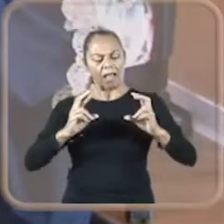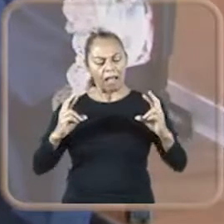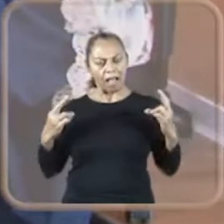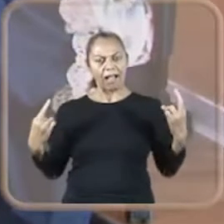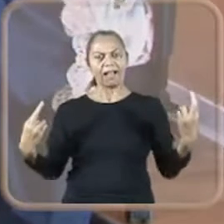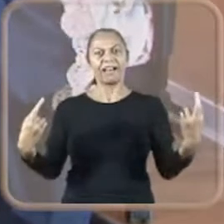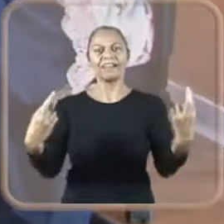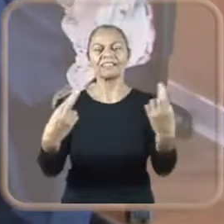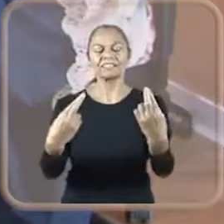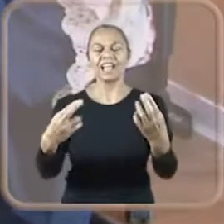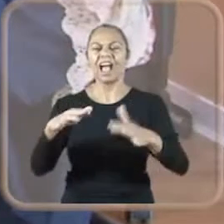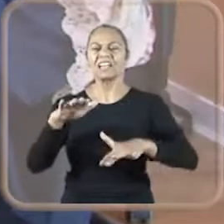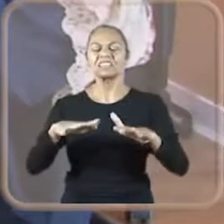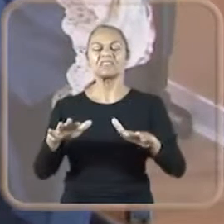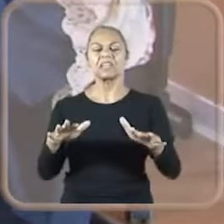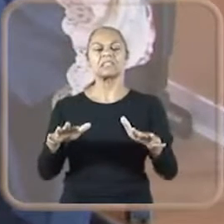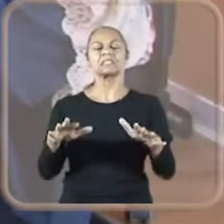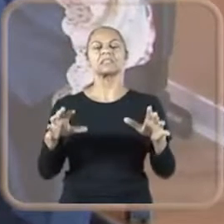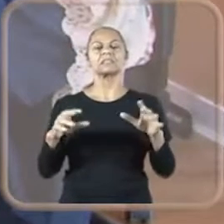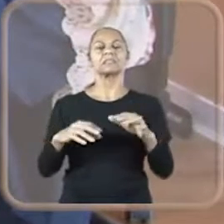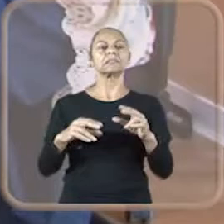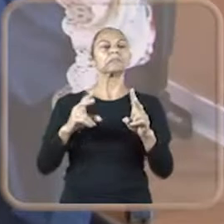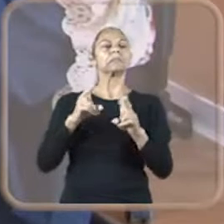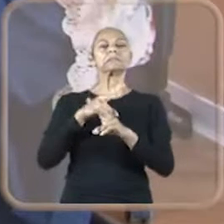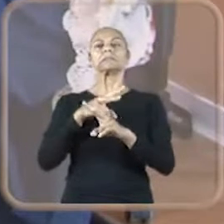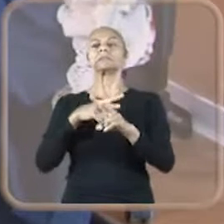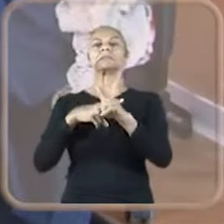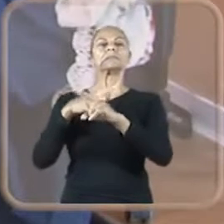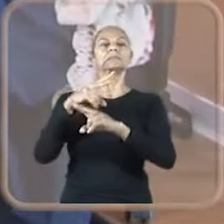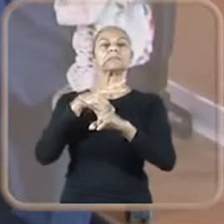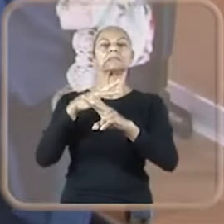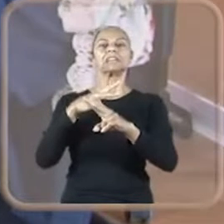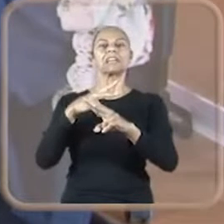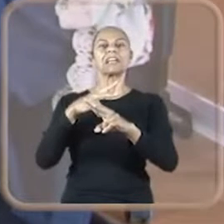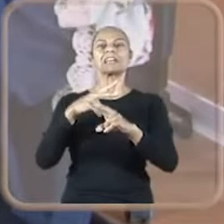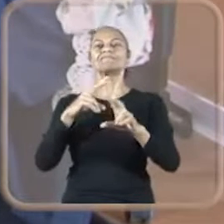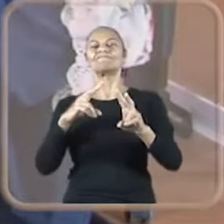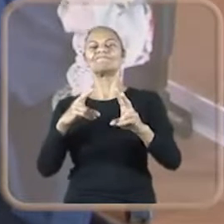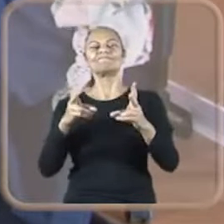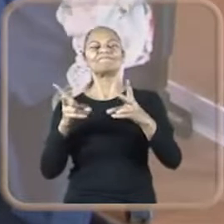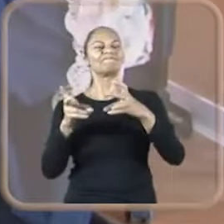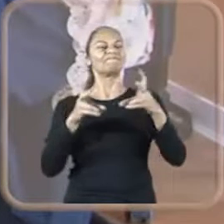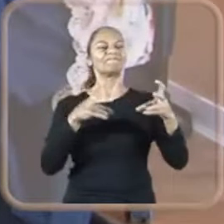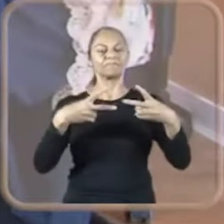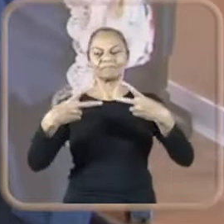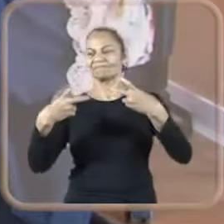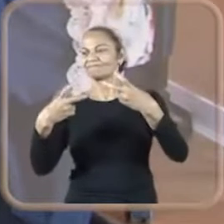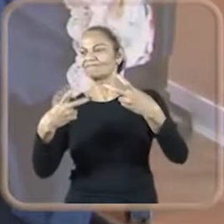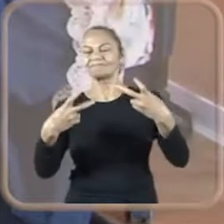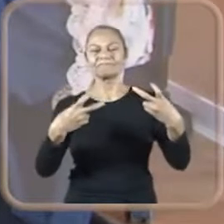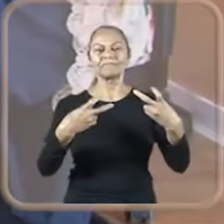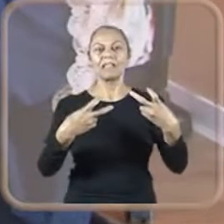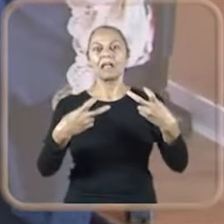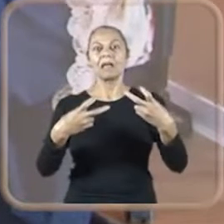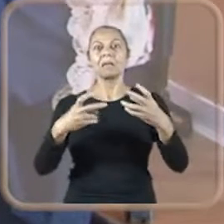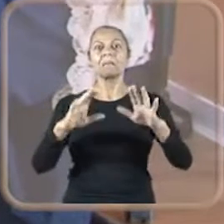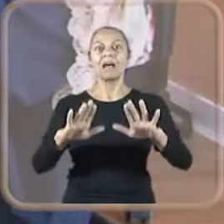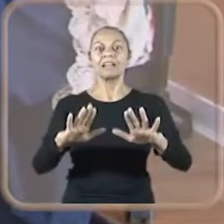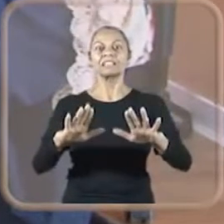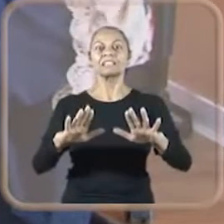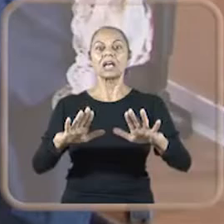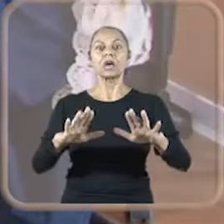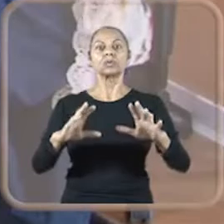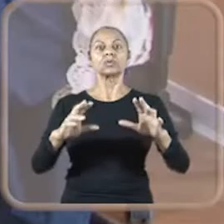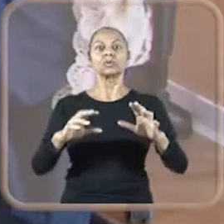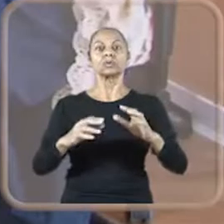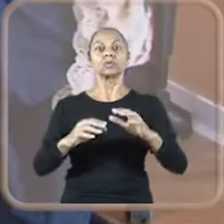em círculo, nós nos olhamos nos olhos, né? A gente é capaz de se reconhecer também através do olhar, o que é muito